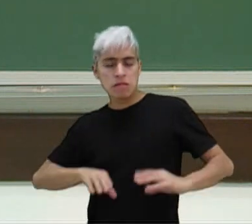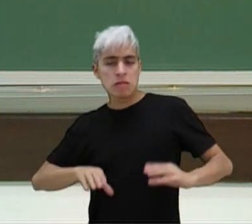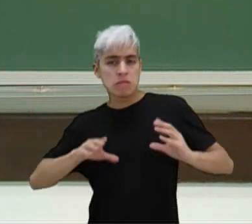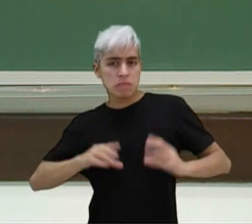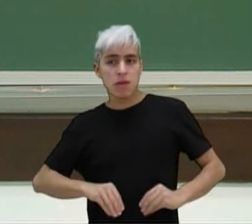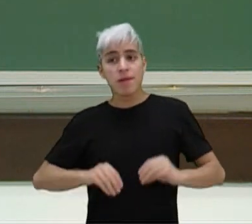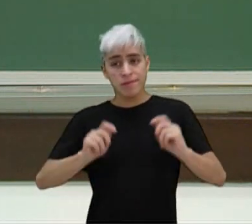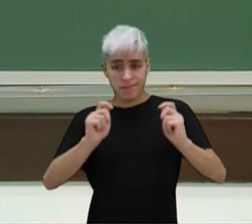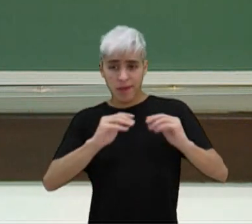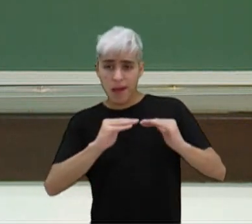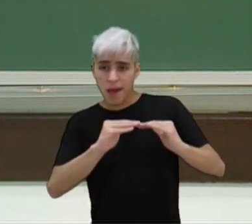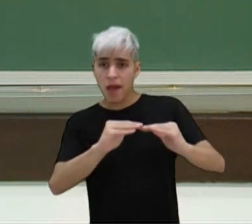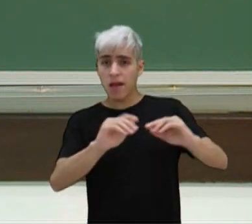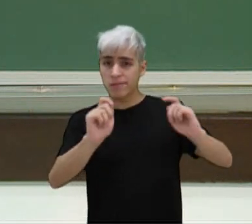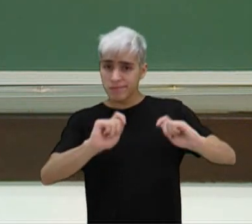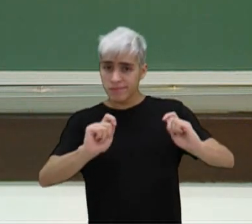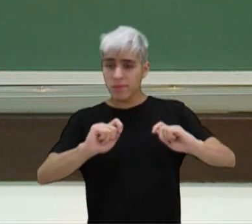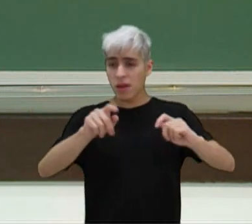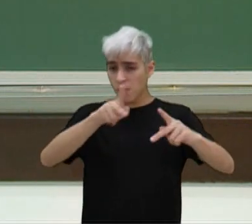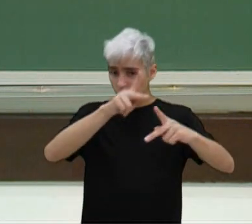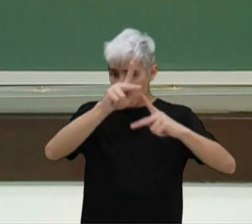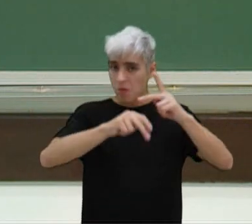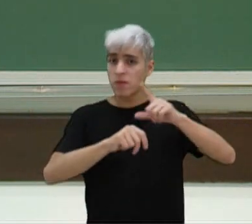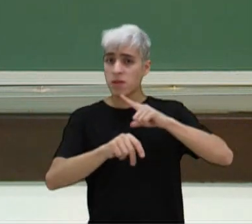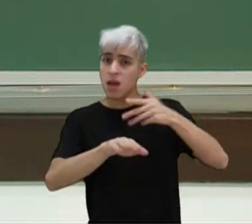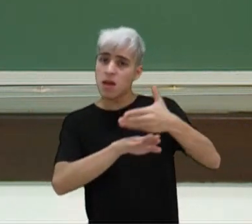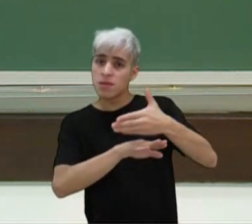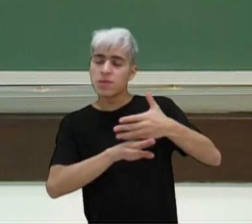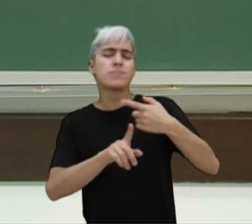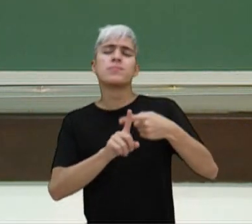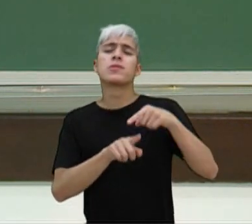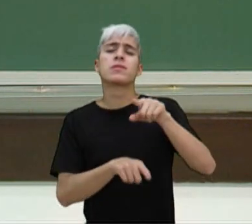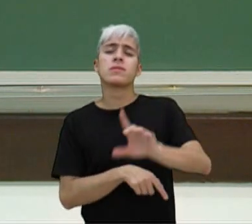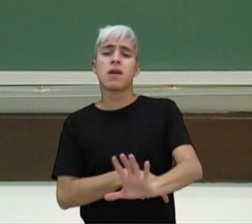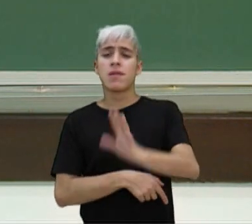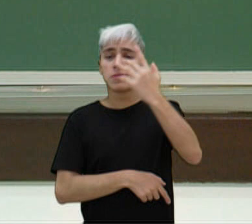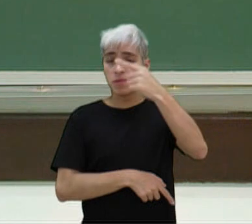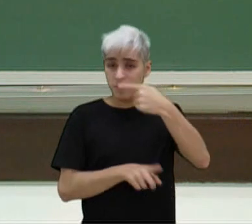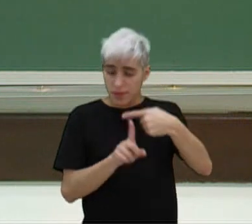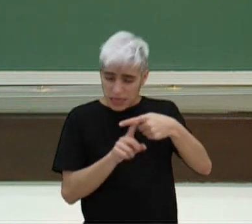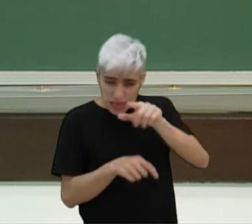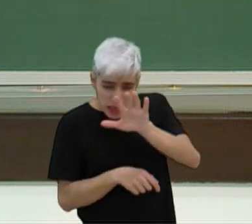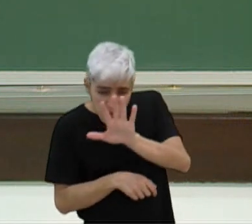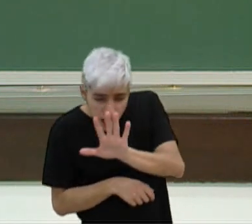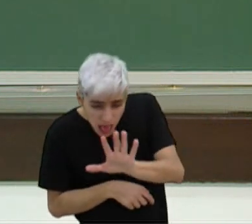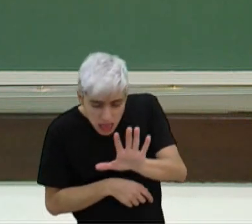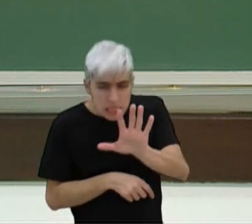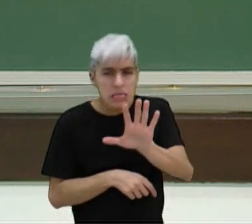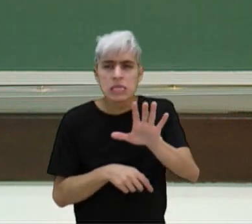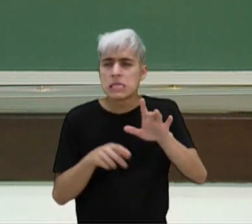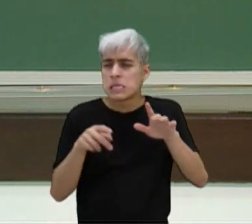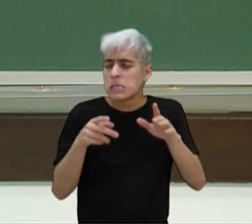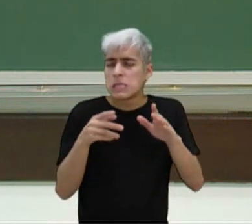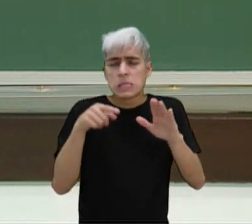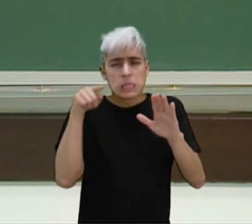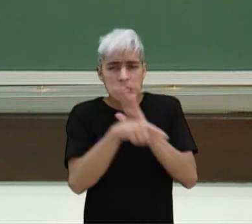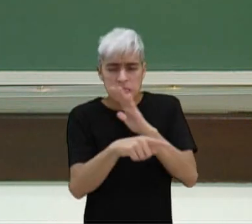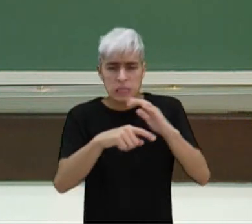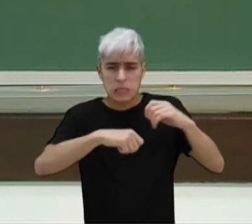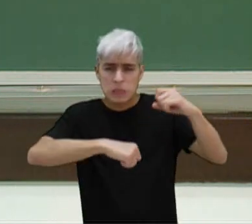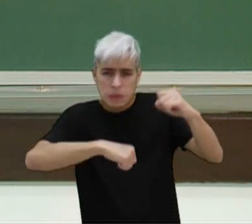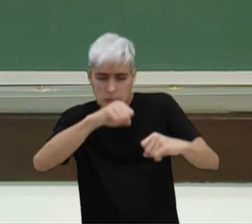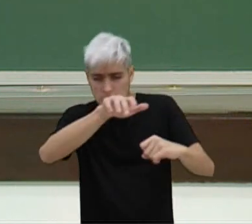o tratamento de esgoto, alcança mais a população. Isso ocorre por quê? Porque é uma região, né, de intensa industrialização, de